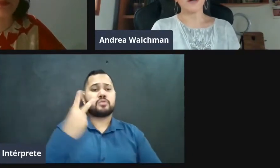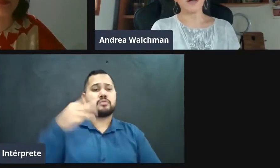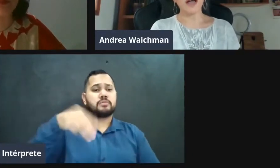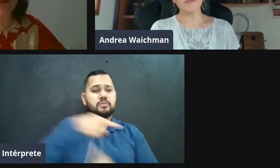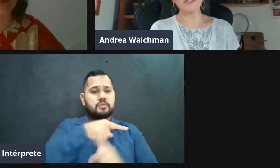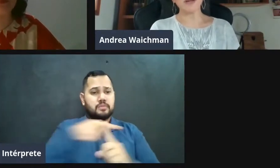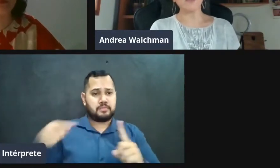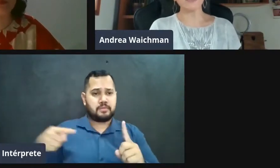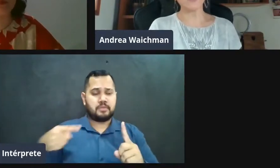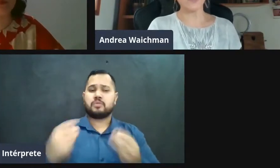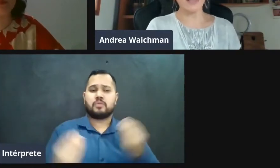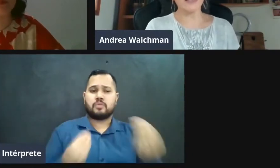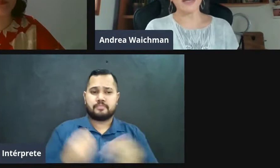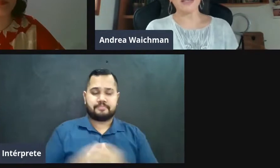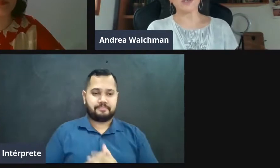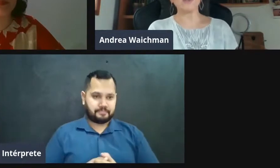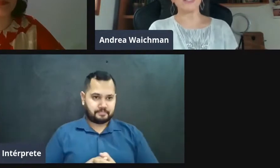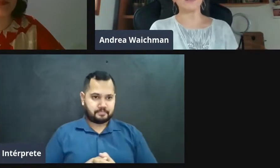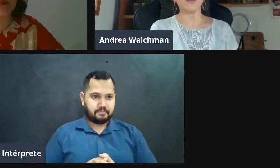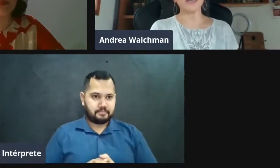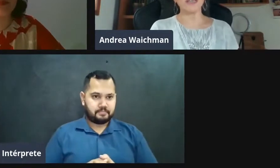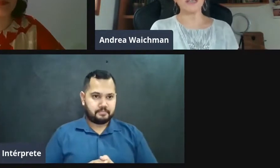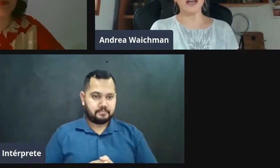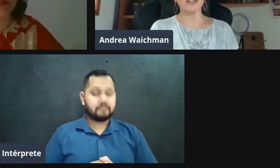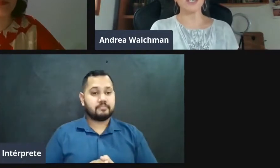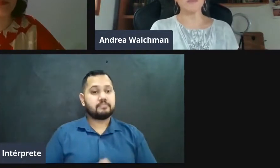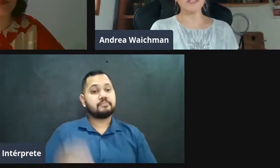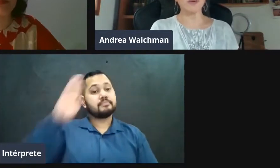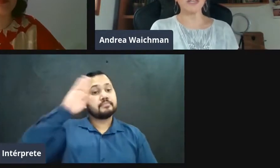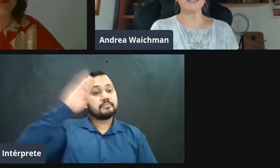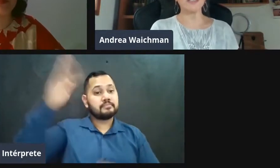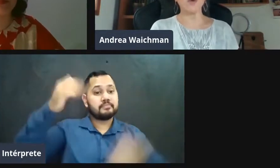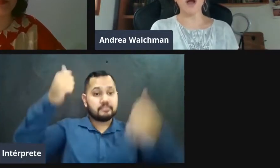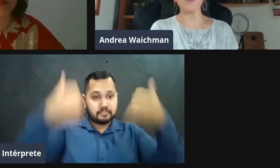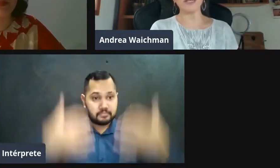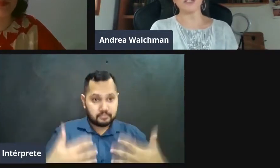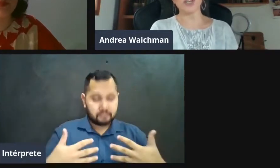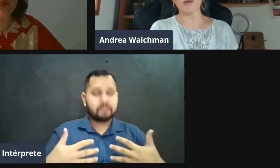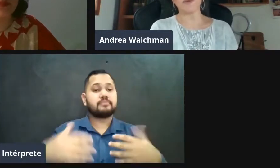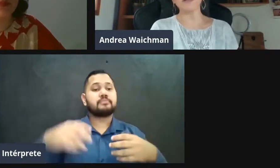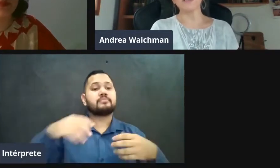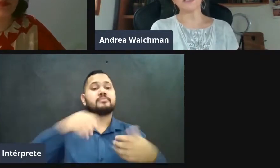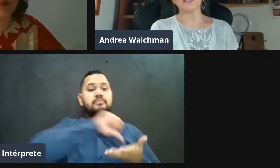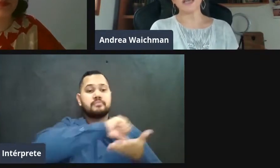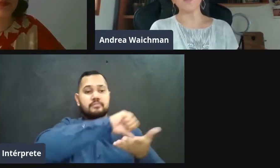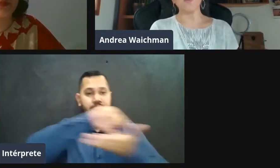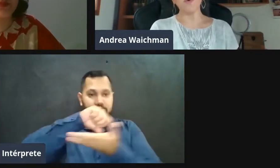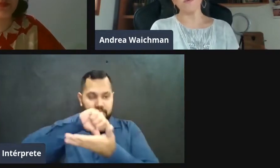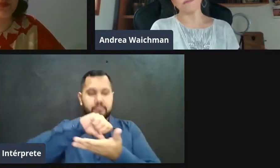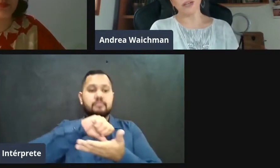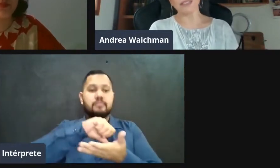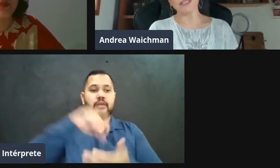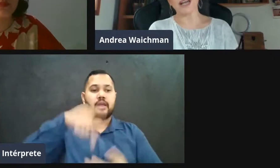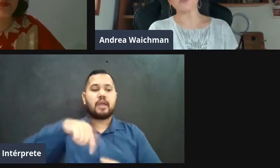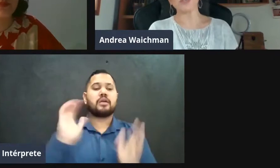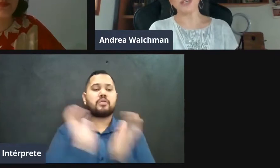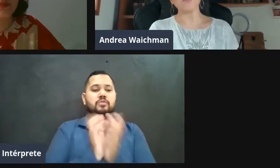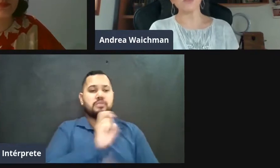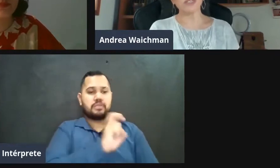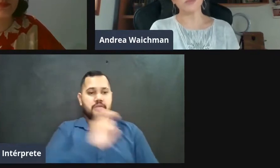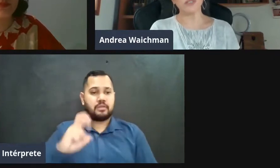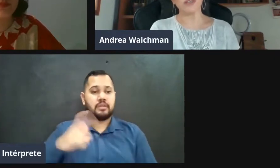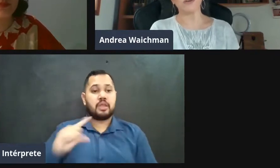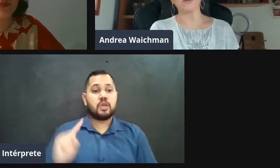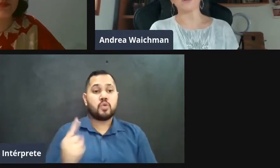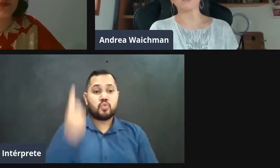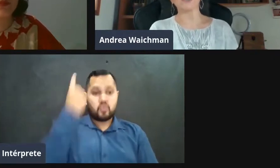Bom, a principal coisa a colocar em relação ao interior é que a chapa 55 é a única chapa que tem um candidato que é